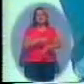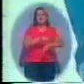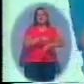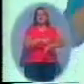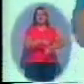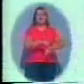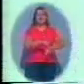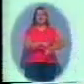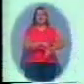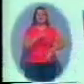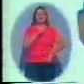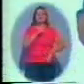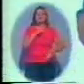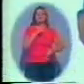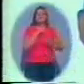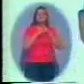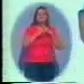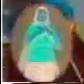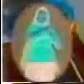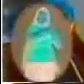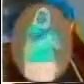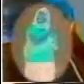de estraçalhar aquela pessoa.